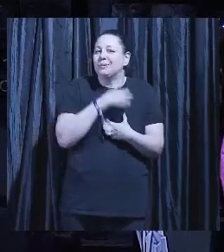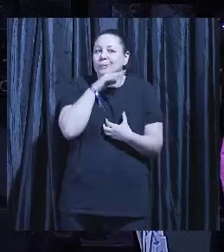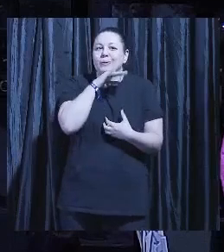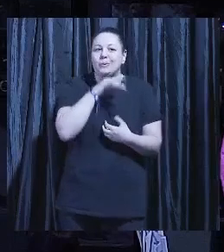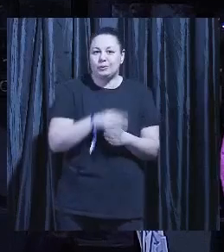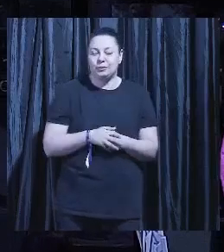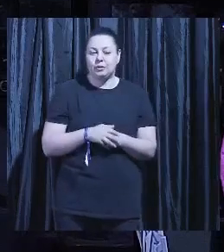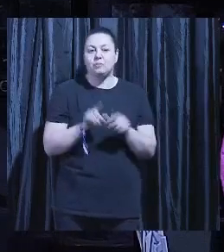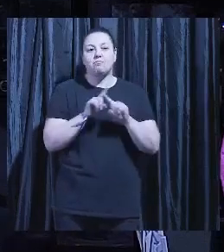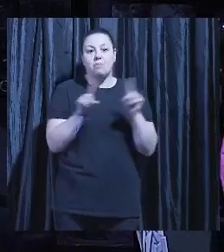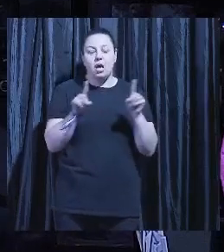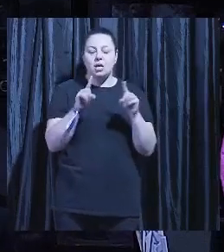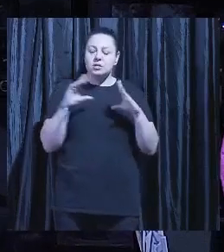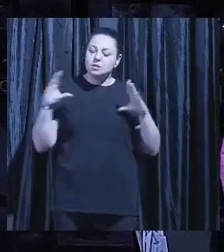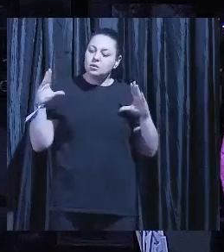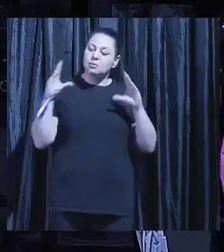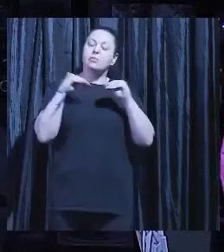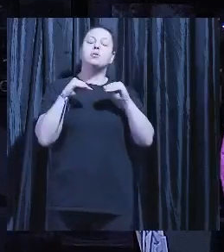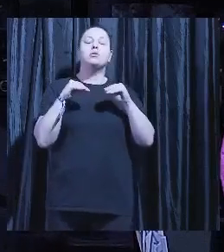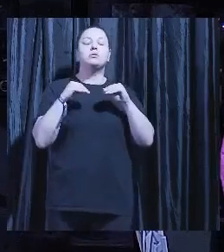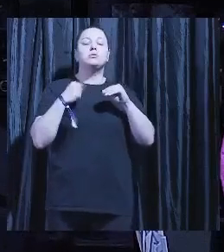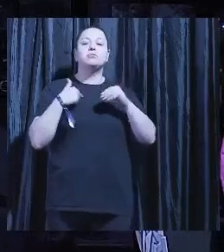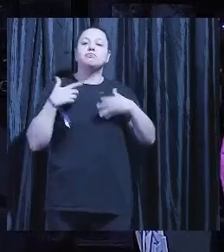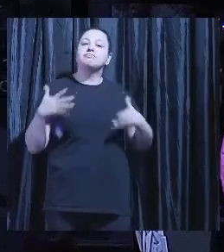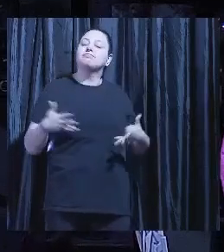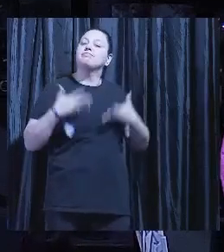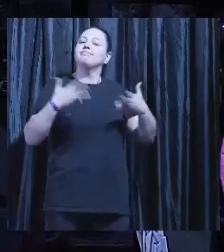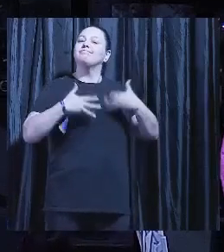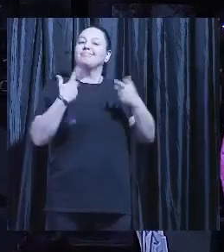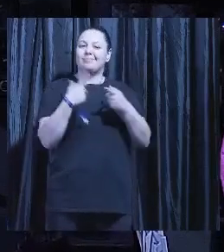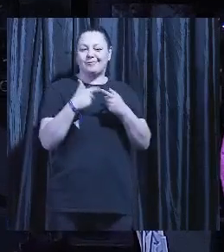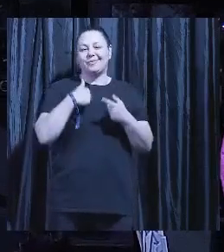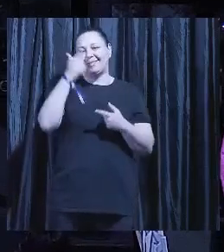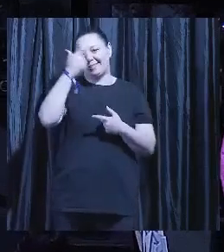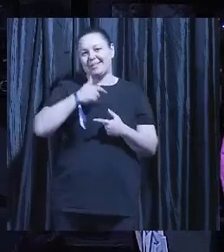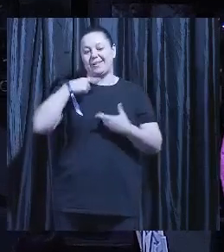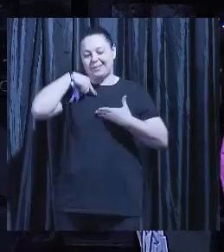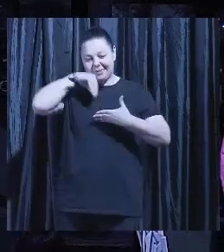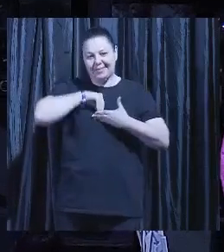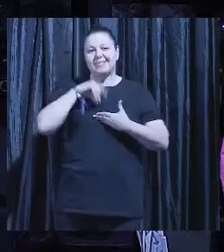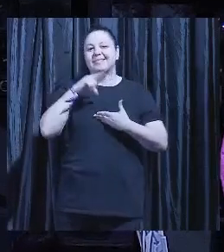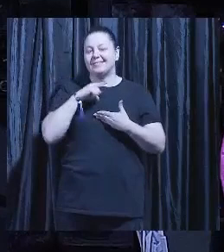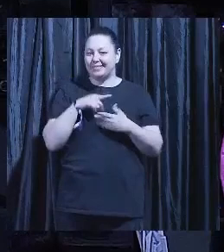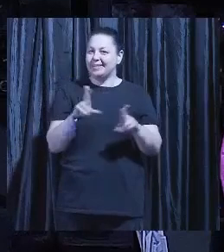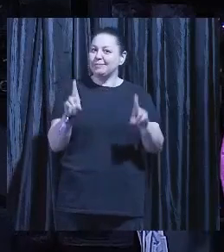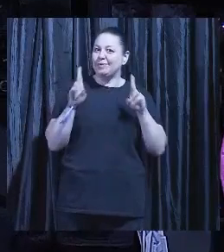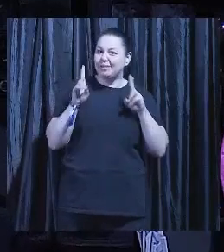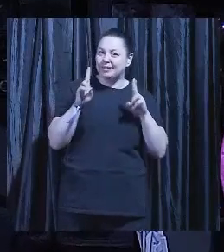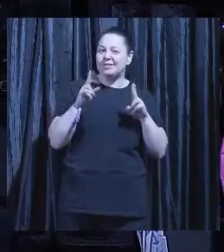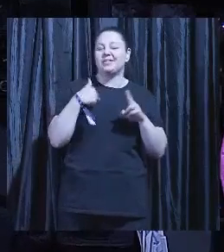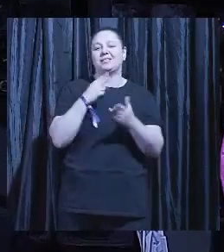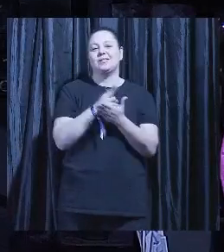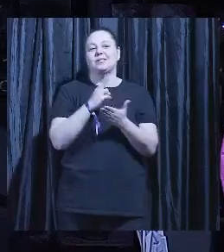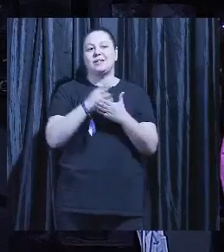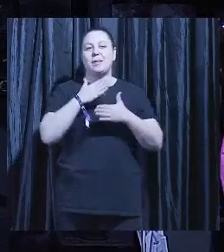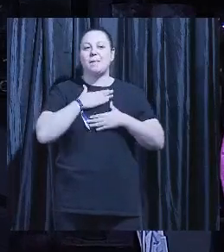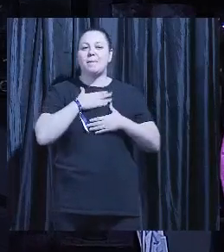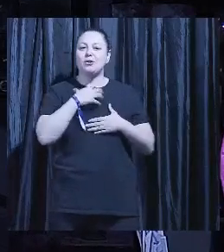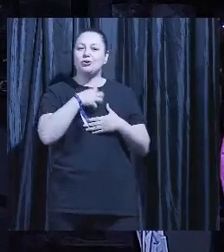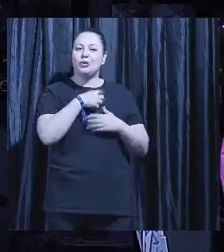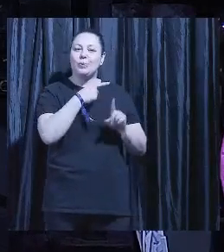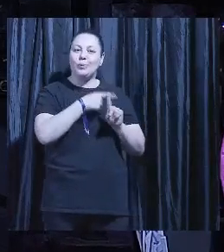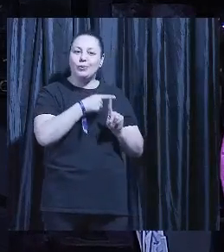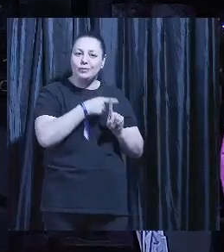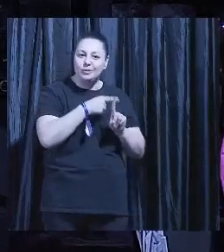eu me motivei à noite, porque eu sou uma pessoa de muita esperança e muito positiva na maneira de ser.